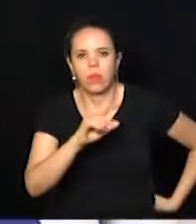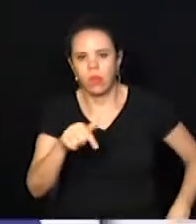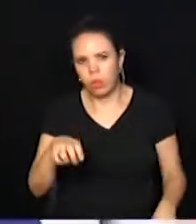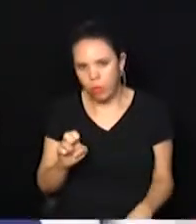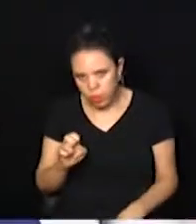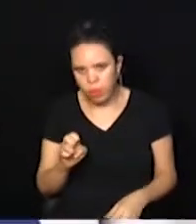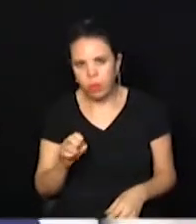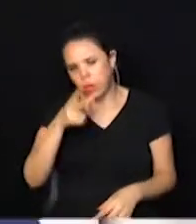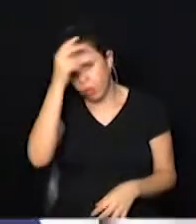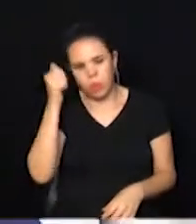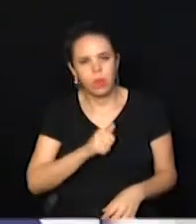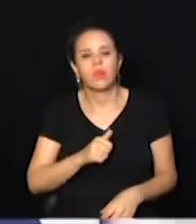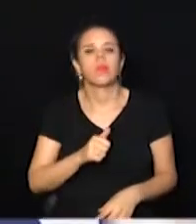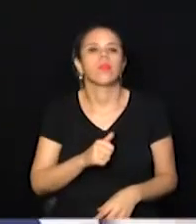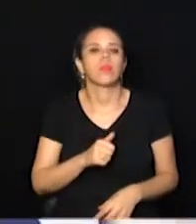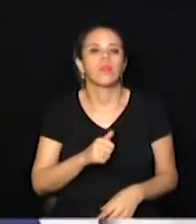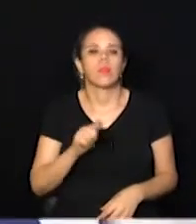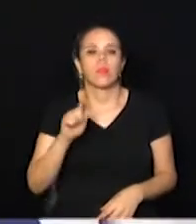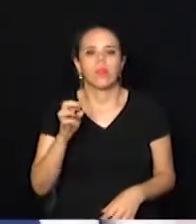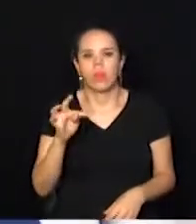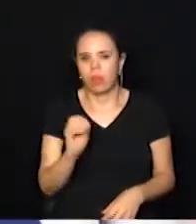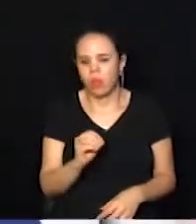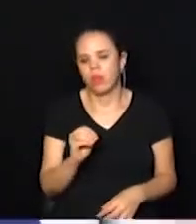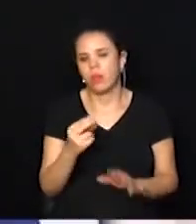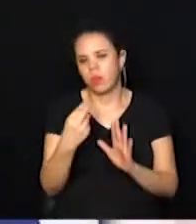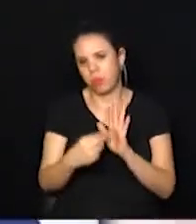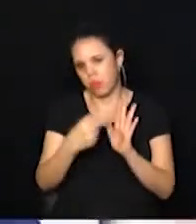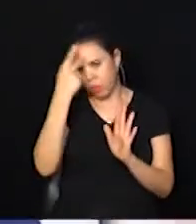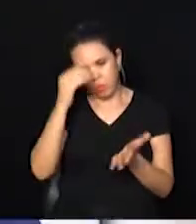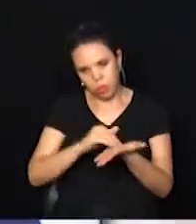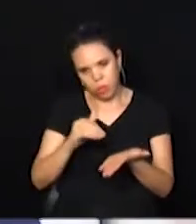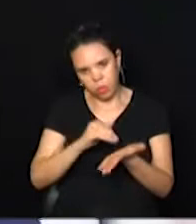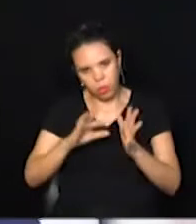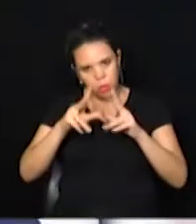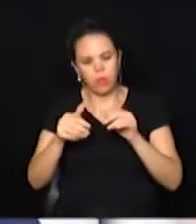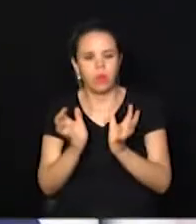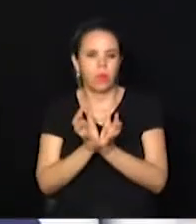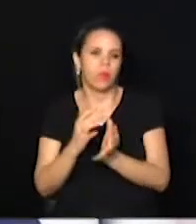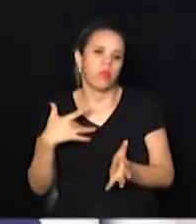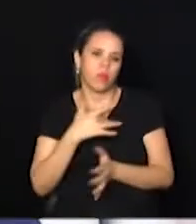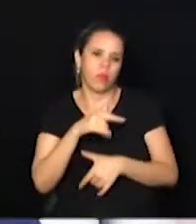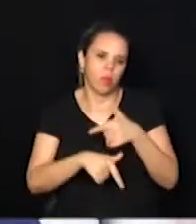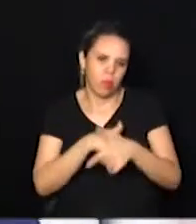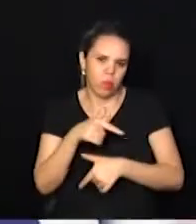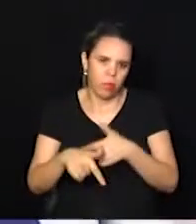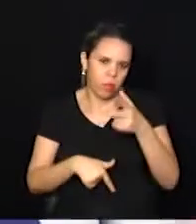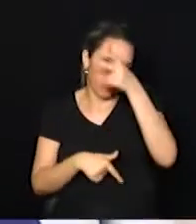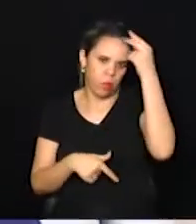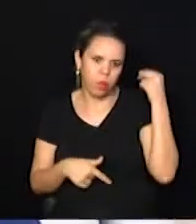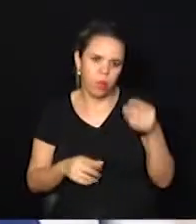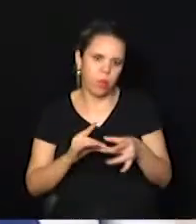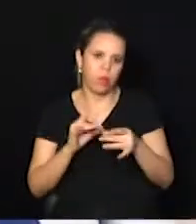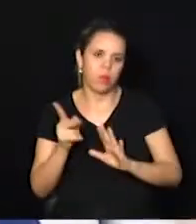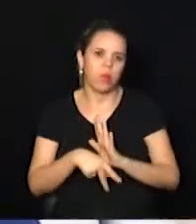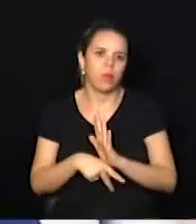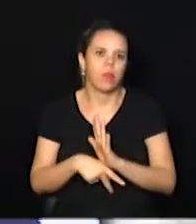com o Gastão Wagner, com a Carminha como secretários e todo esse corpo de trabalhadores embalados nesse